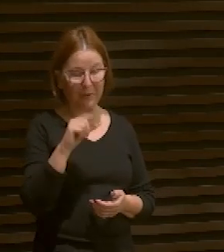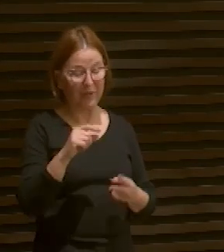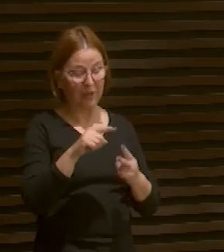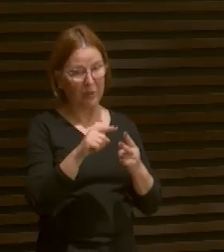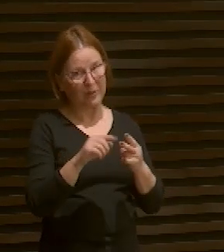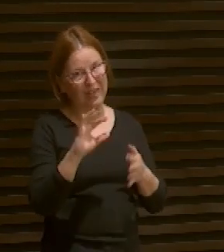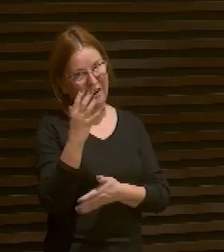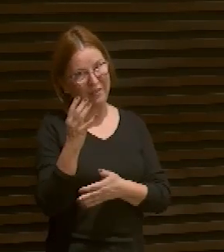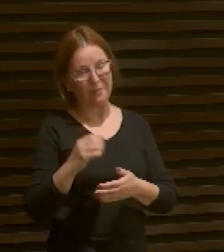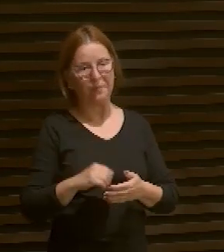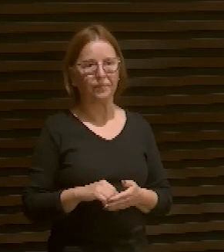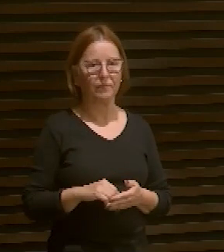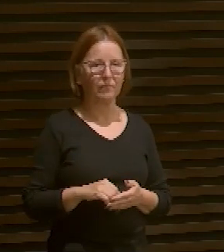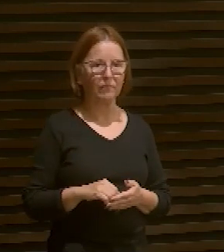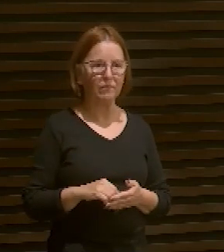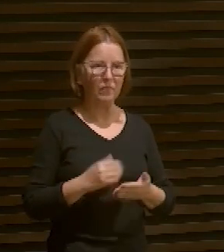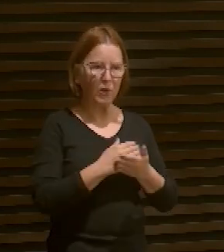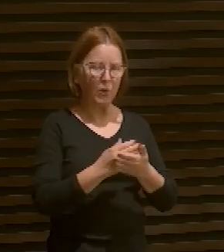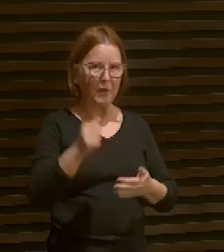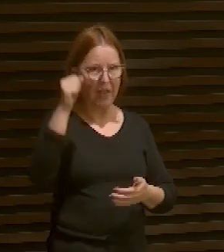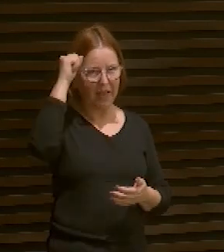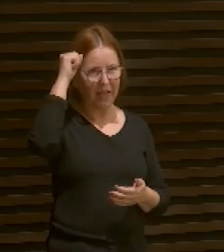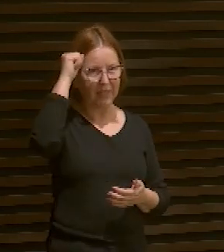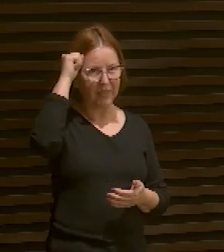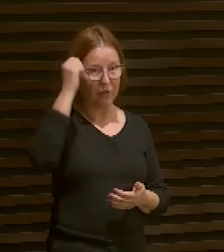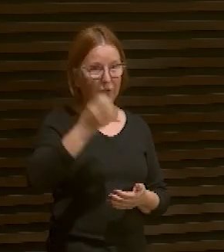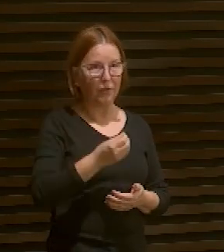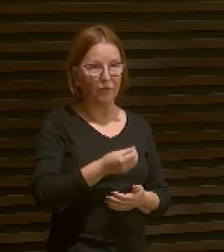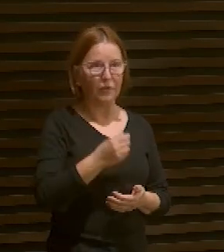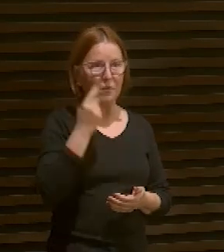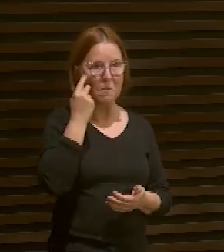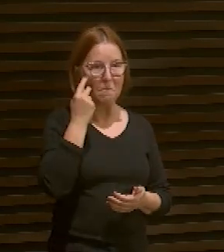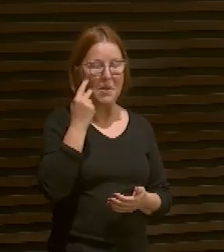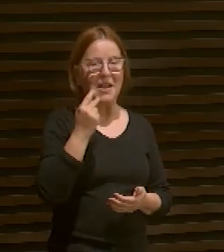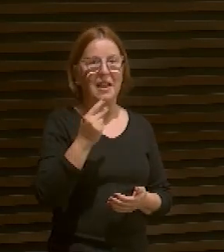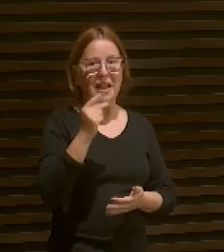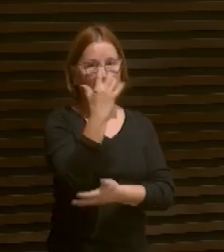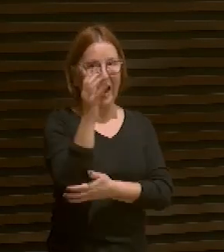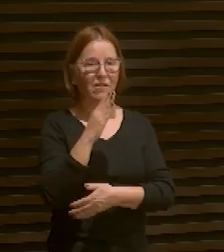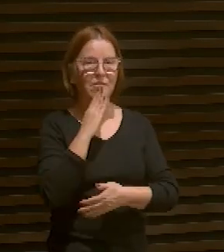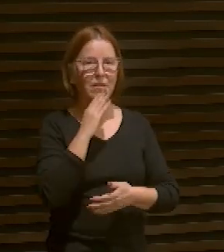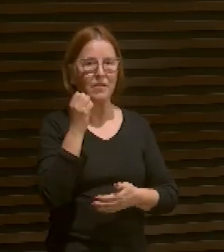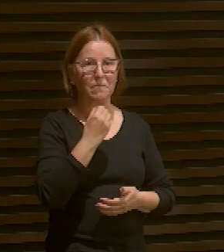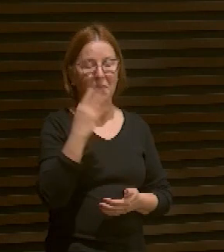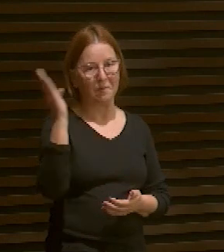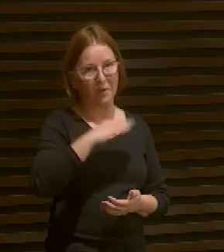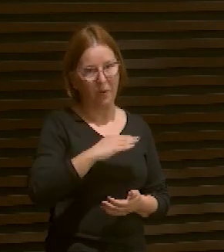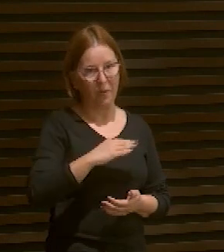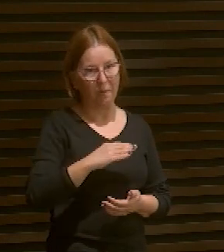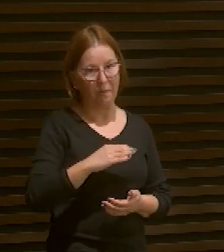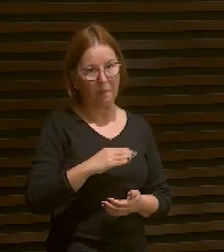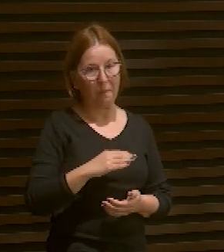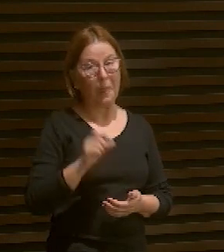vivo para a árvore do conhecimento do bem e do mal. e pela palavra de Deus que disse,